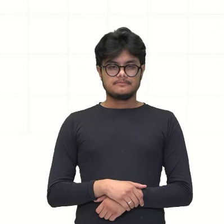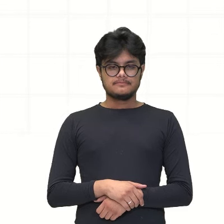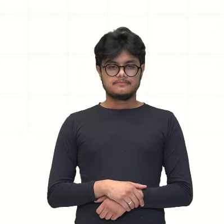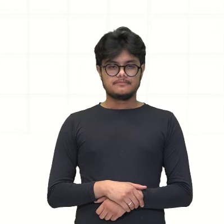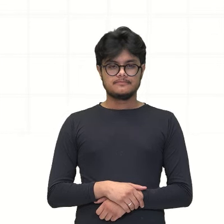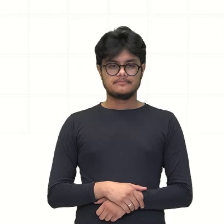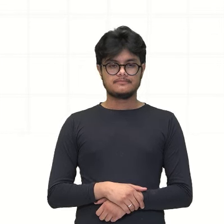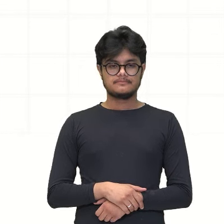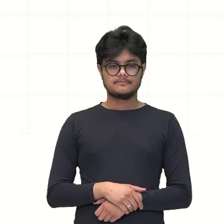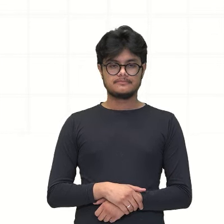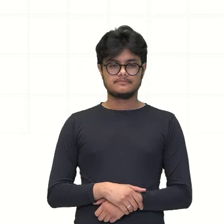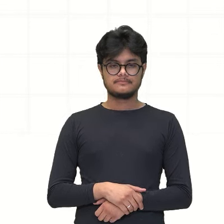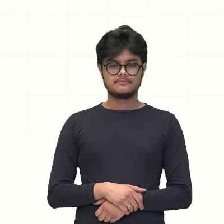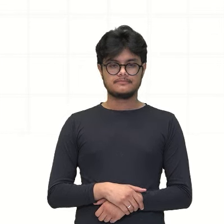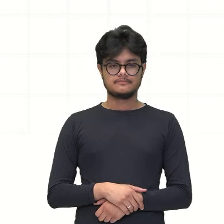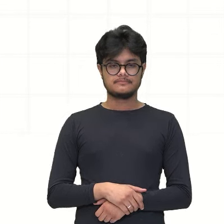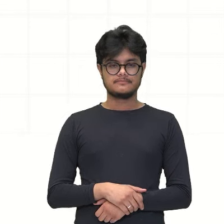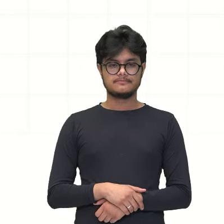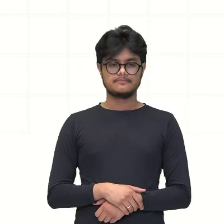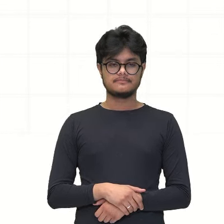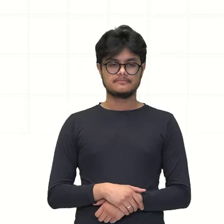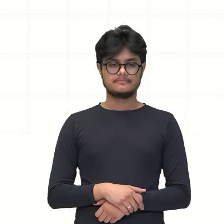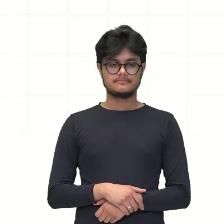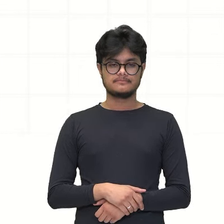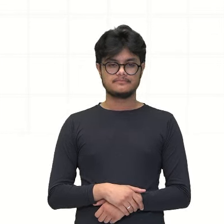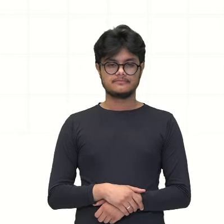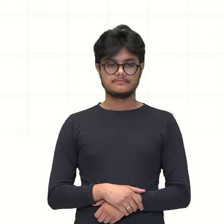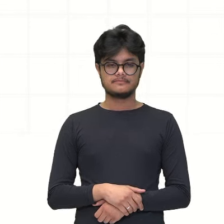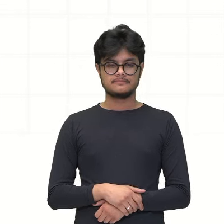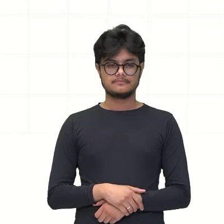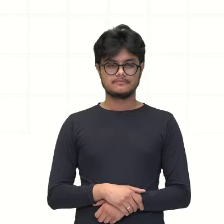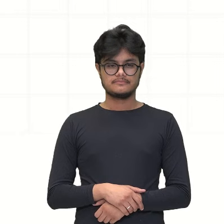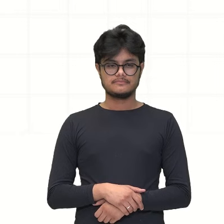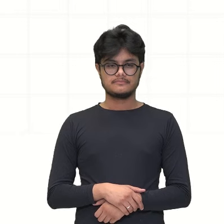0,85 vezes 25.